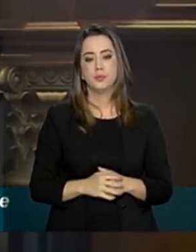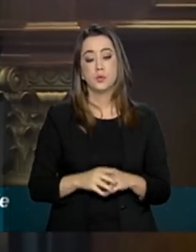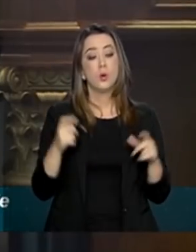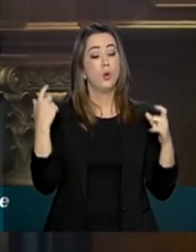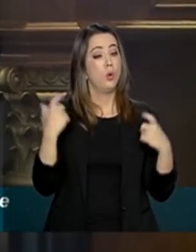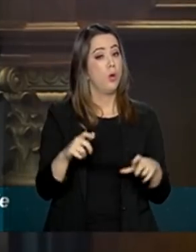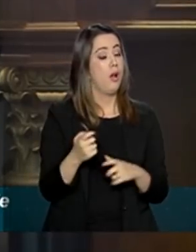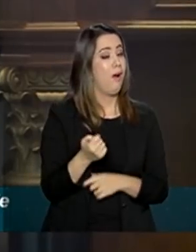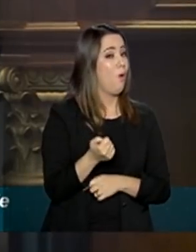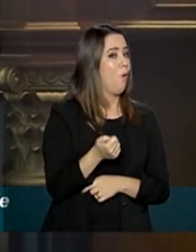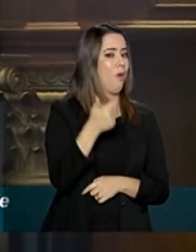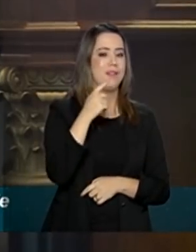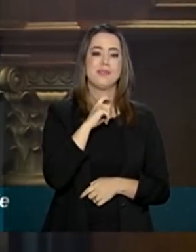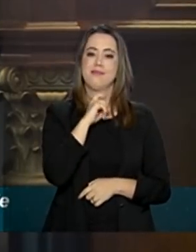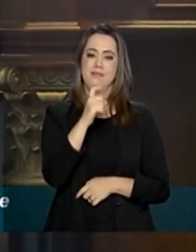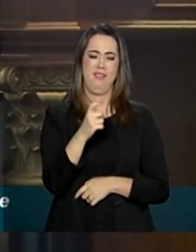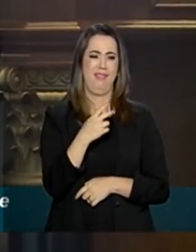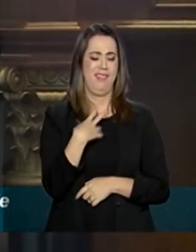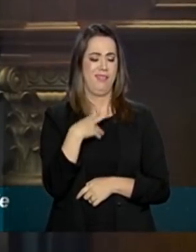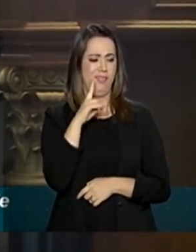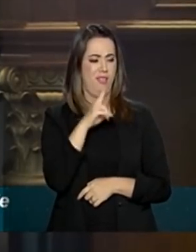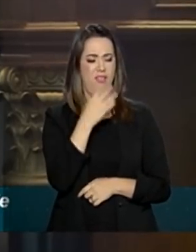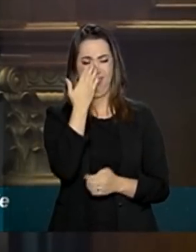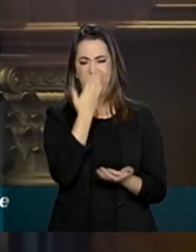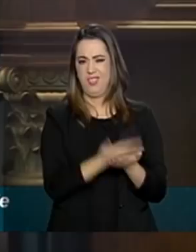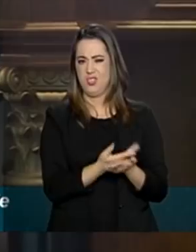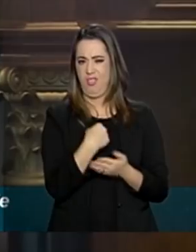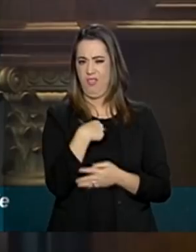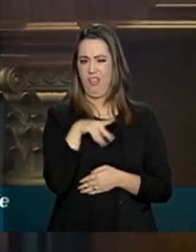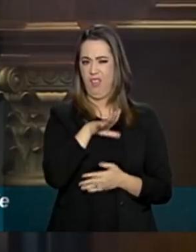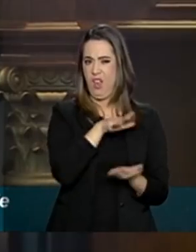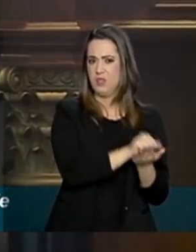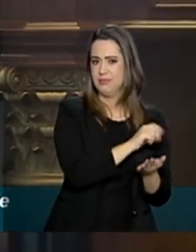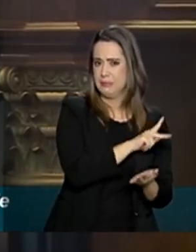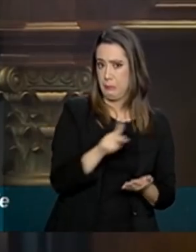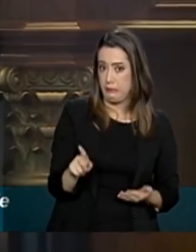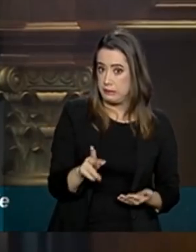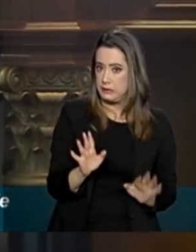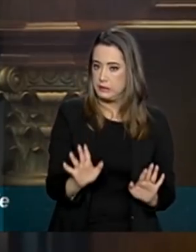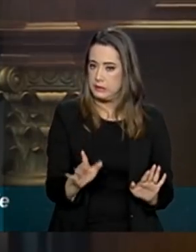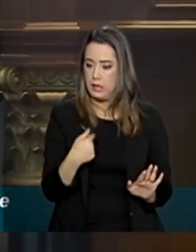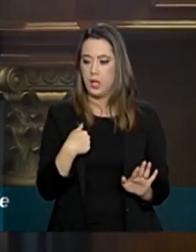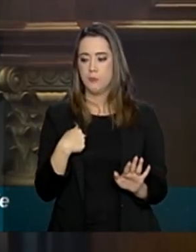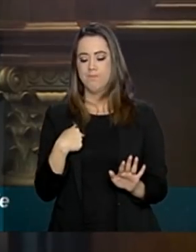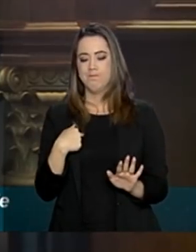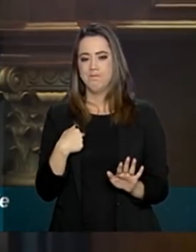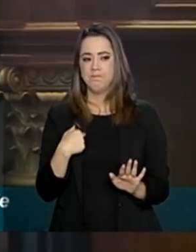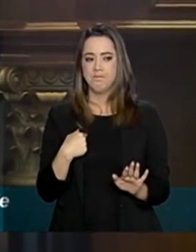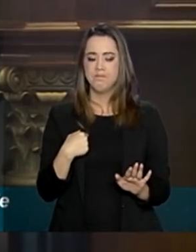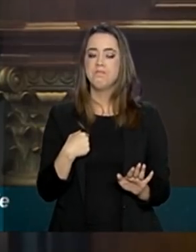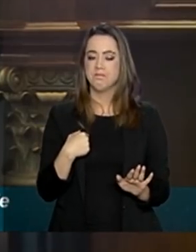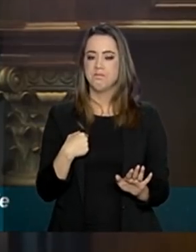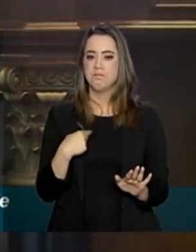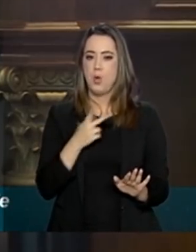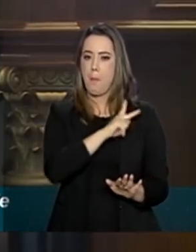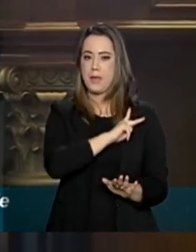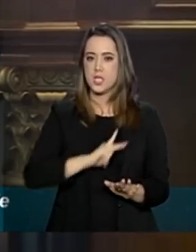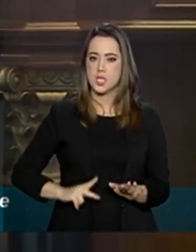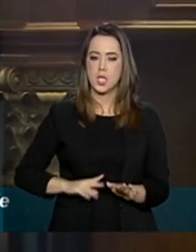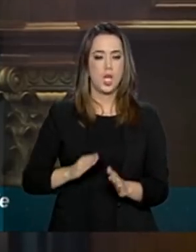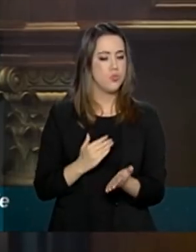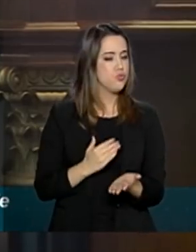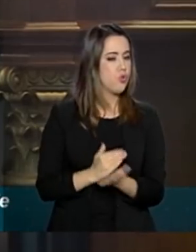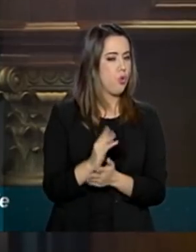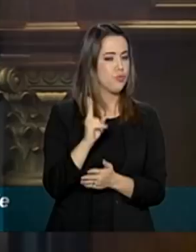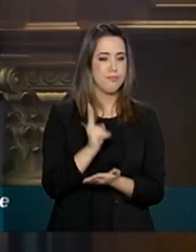onde quase ninguém acreditava nessa possibilidade, e ao chegar ao poder, a humildade continuou andando ao nosso